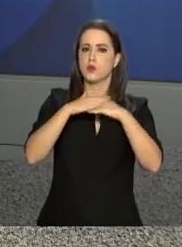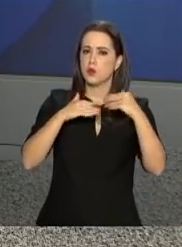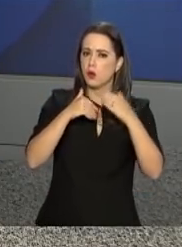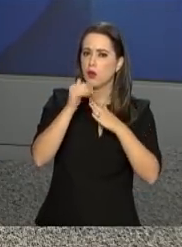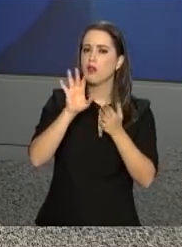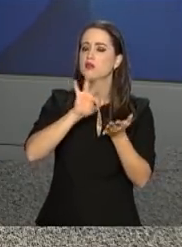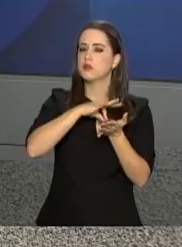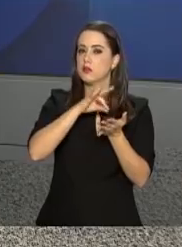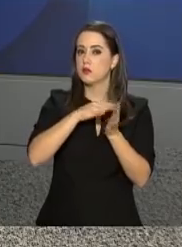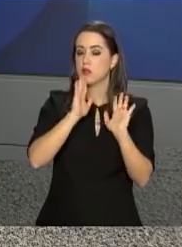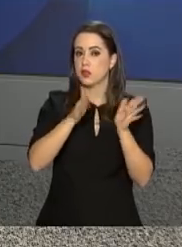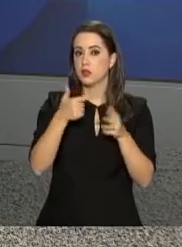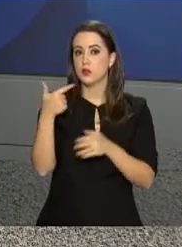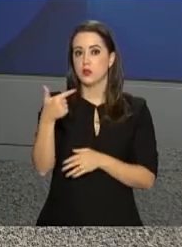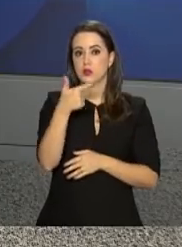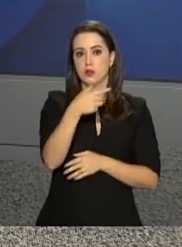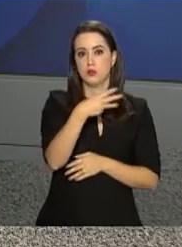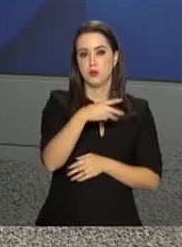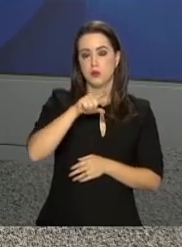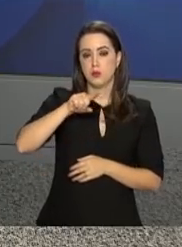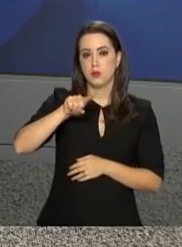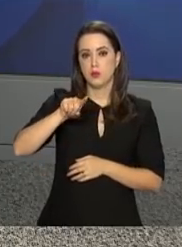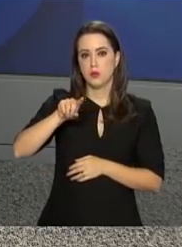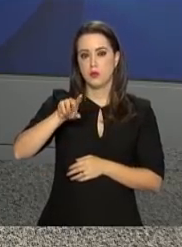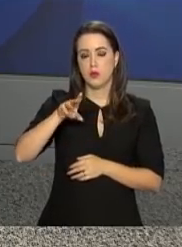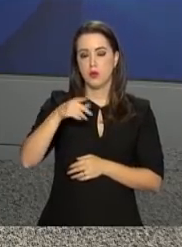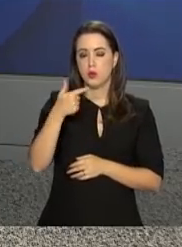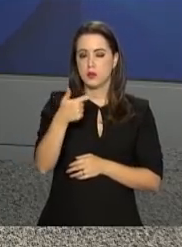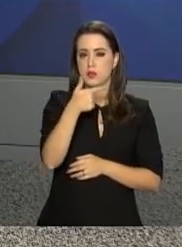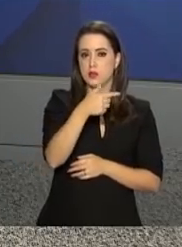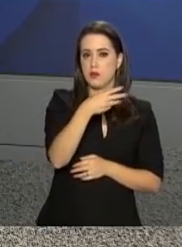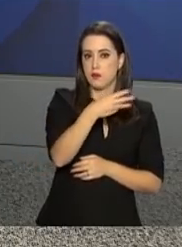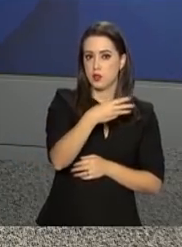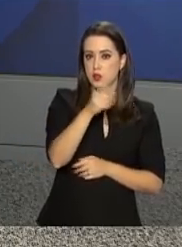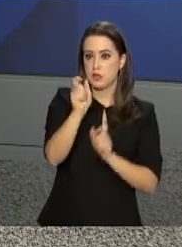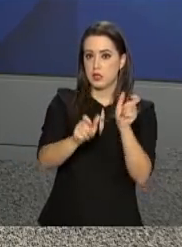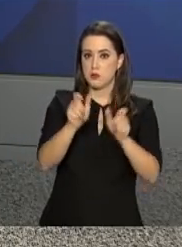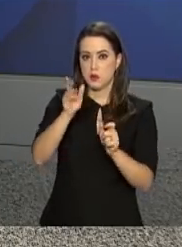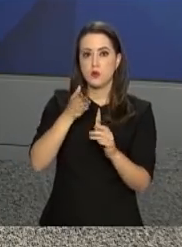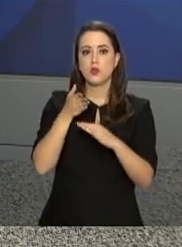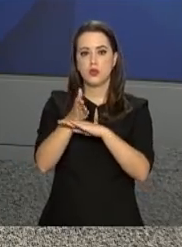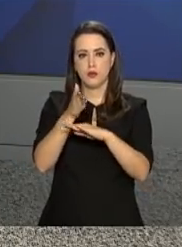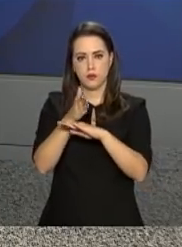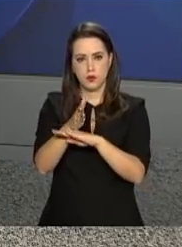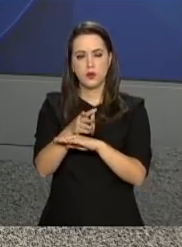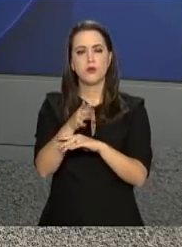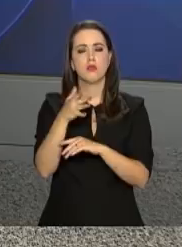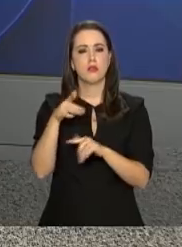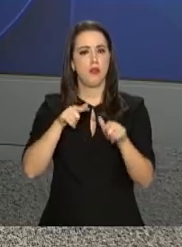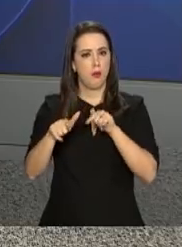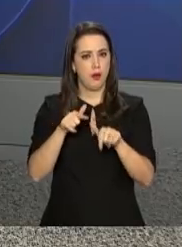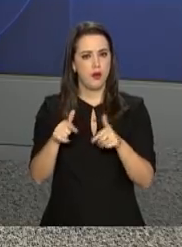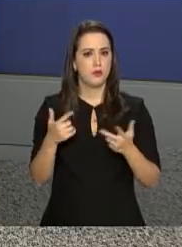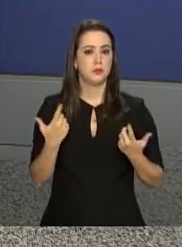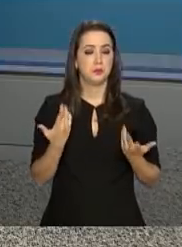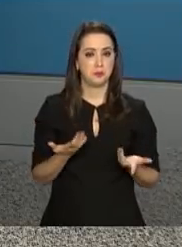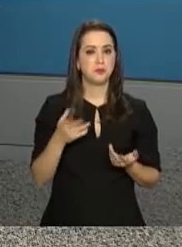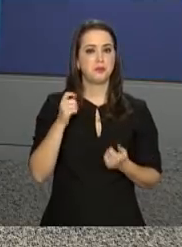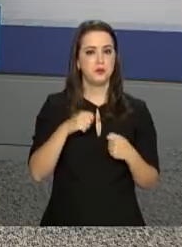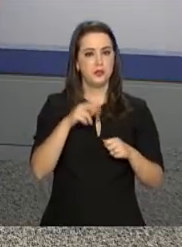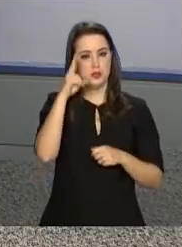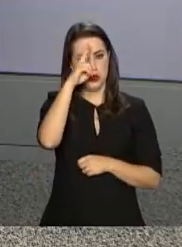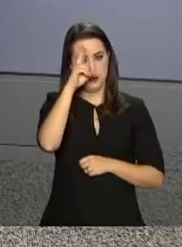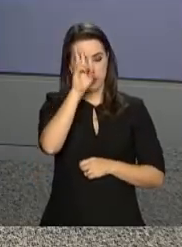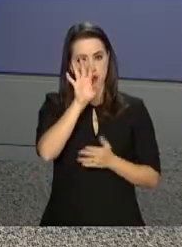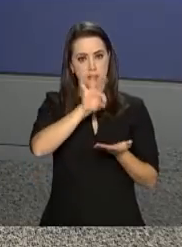inscreveram e 223 médicos já se ent Aram nas unidades básicas de saúde Vale lembrar que as inscrições